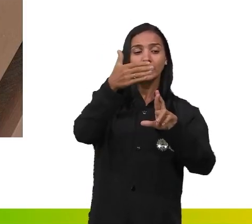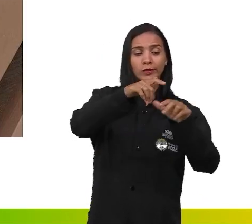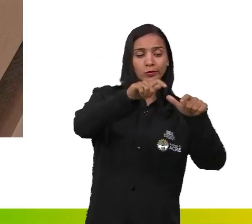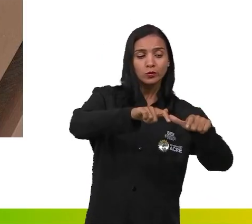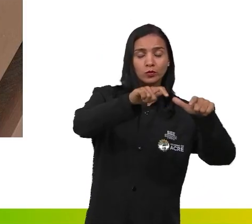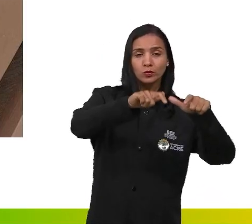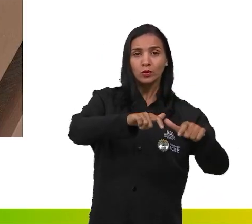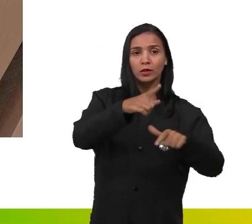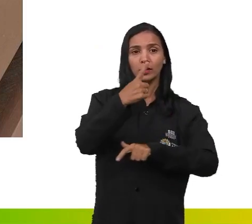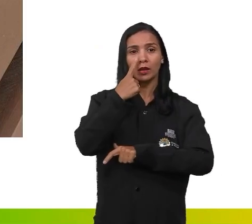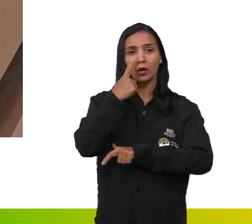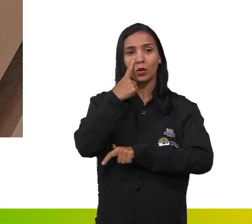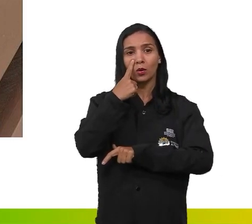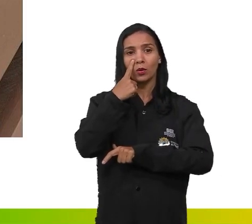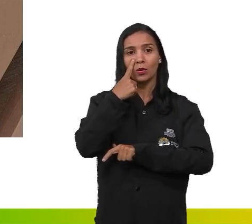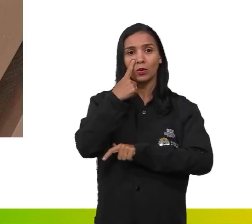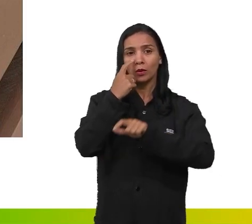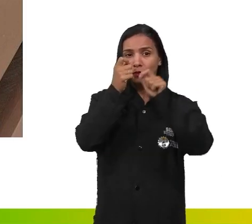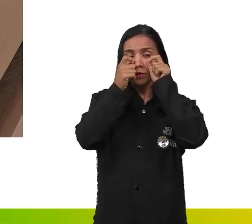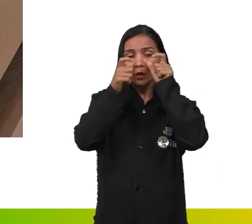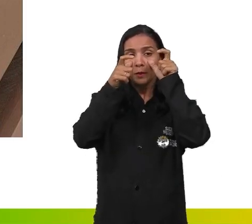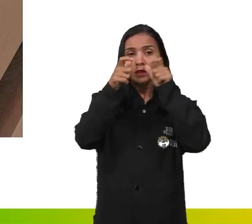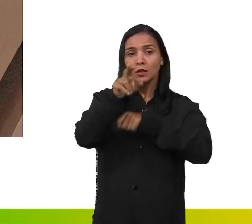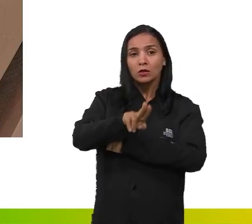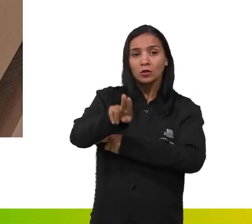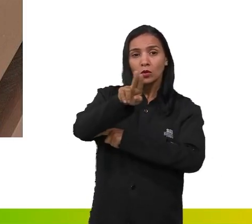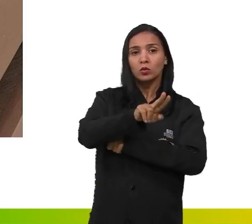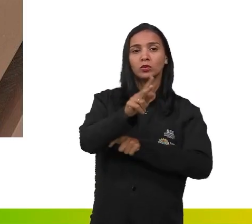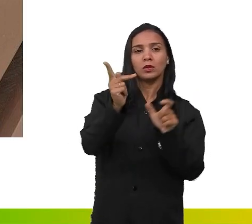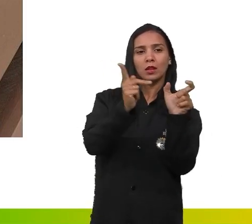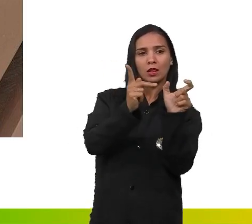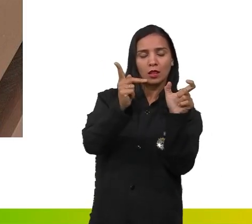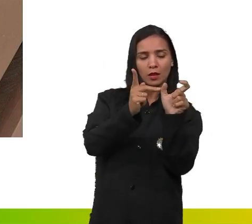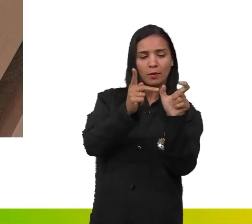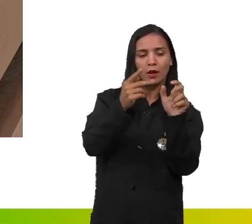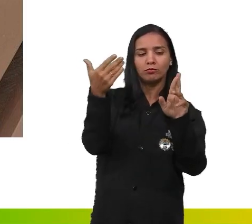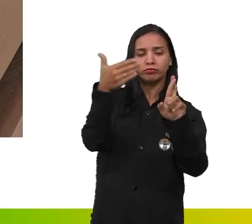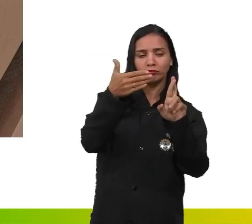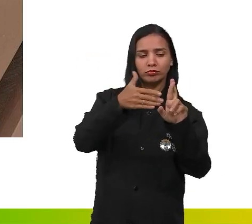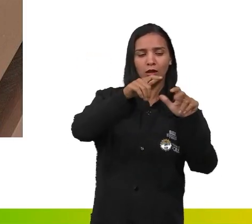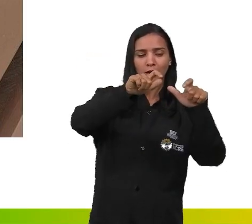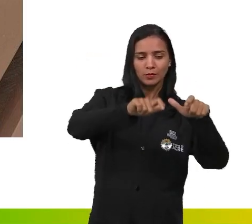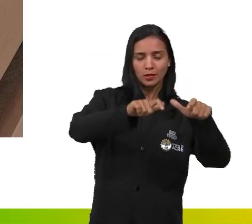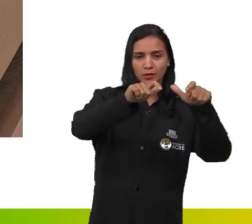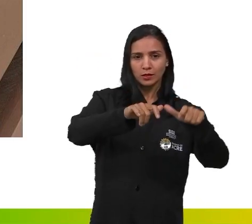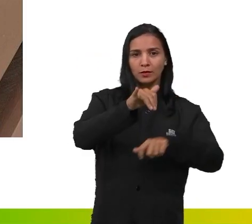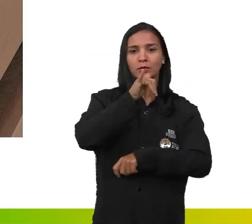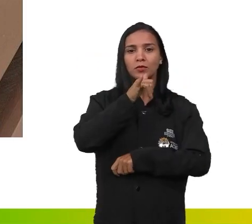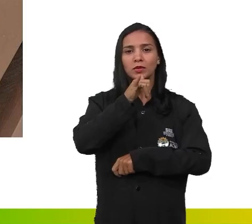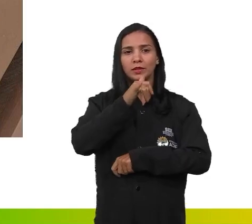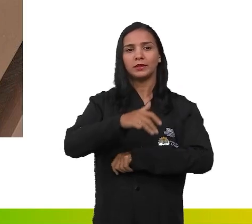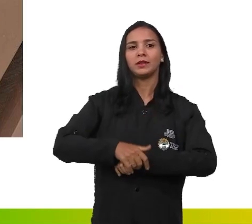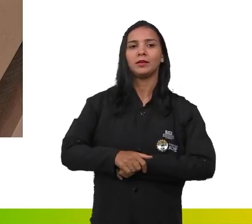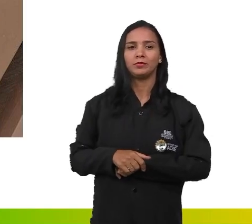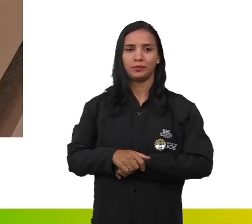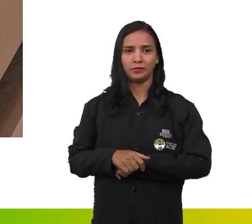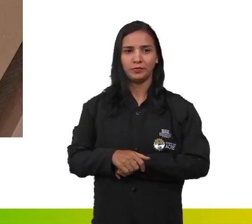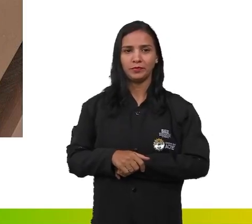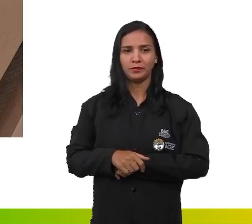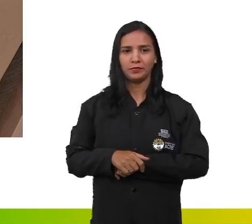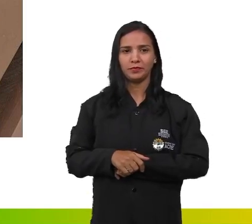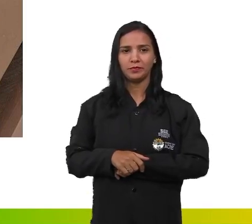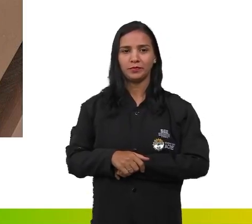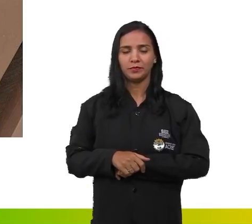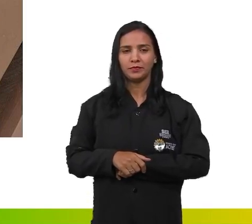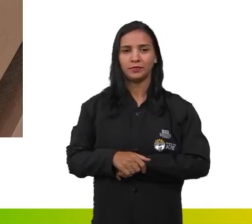Observe o uso da preposição on para fazer referência a superfícies de locais. Por exemplo, the fruits are on